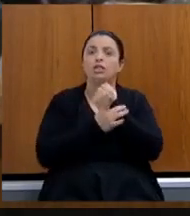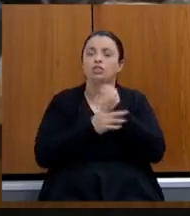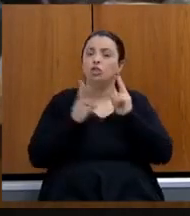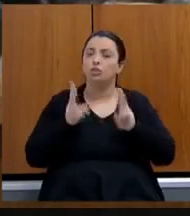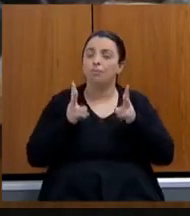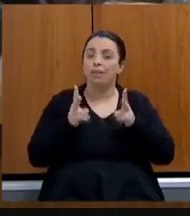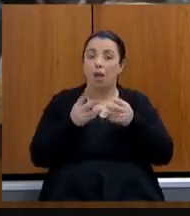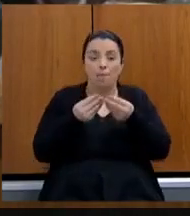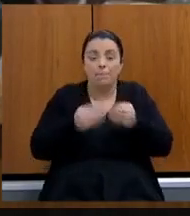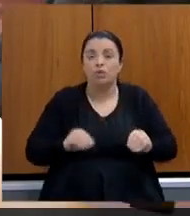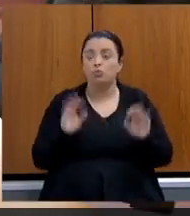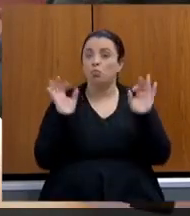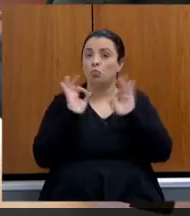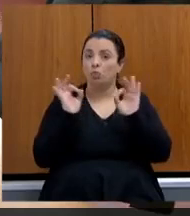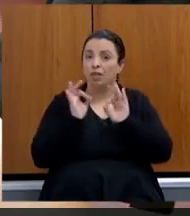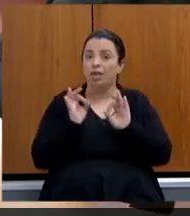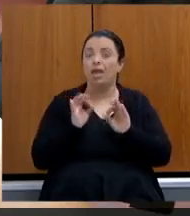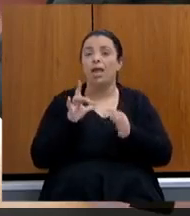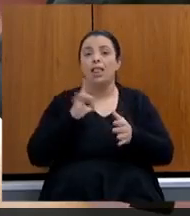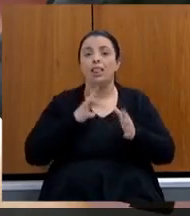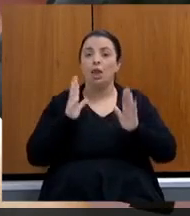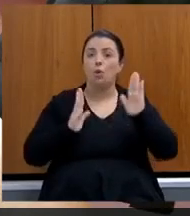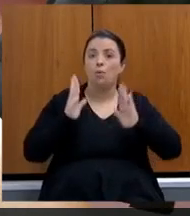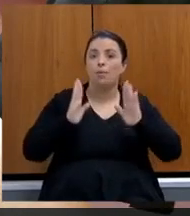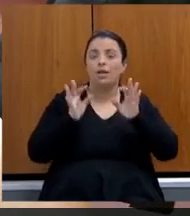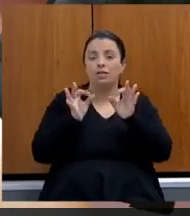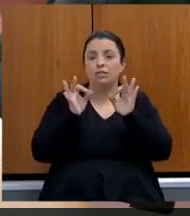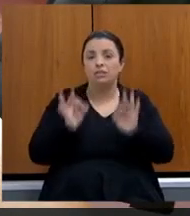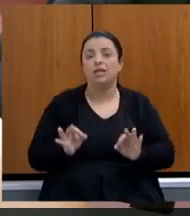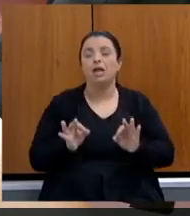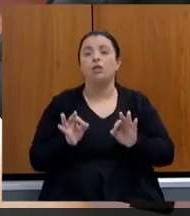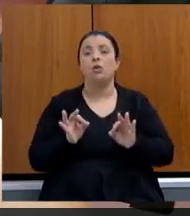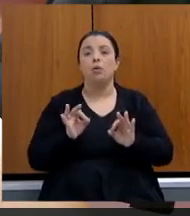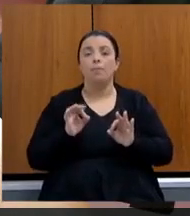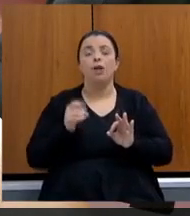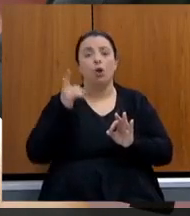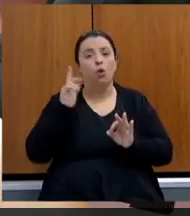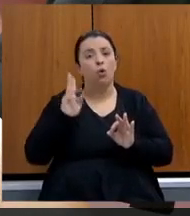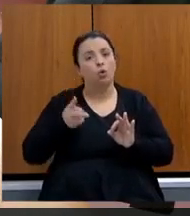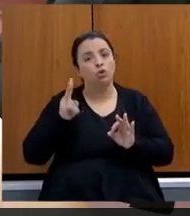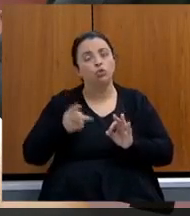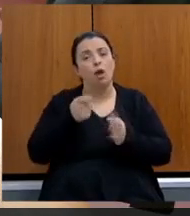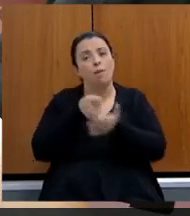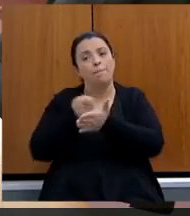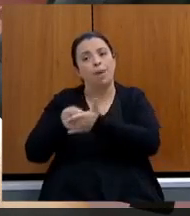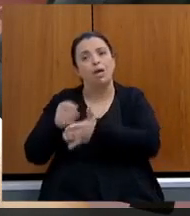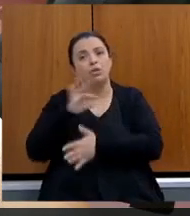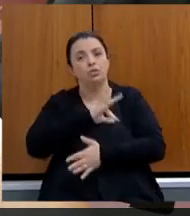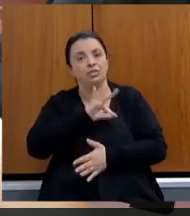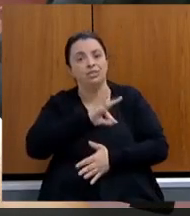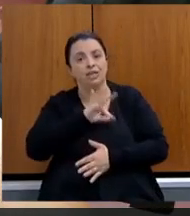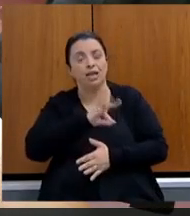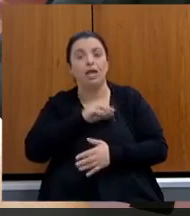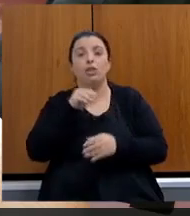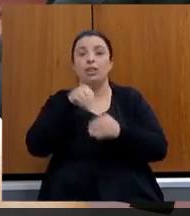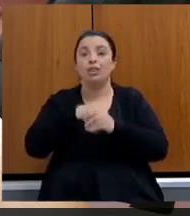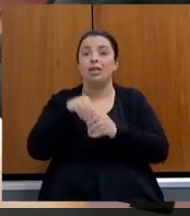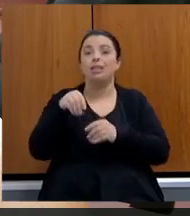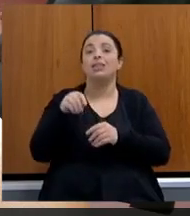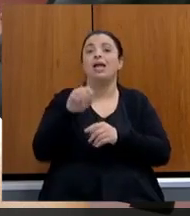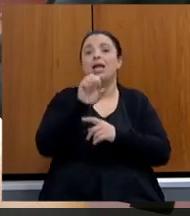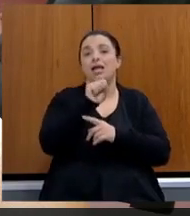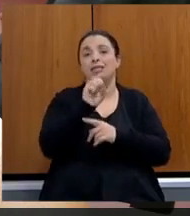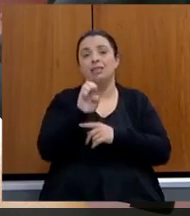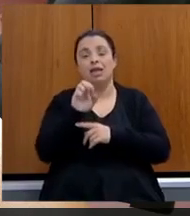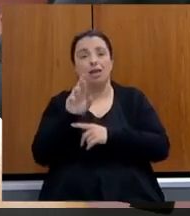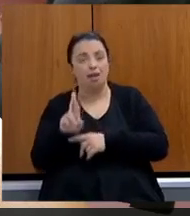adjunção é sem prazo determinado para que a gente fica pagando a folha desse servidor no âmbito da Secretaria de Estado de Educação é